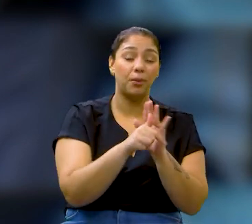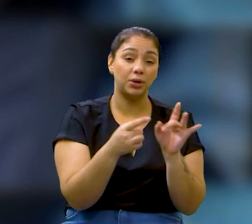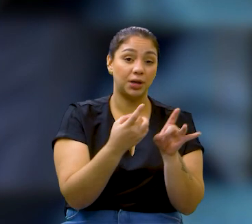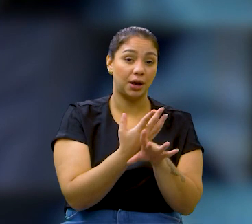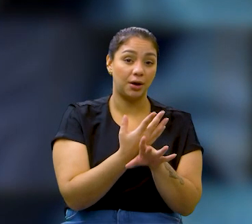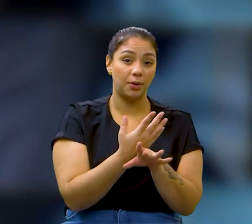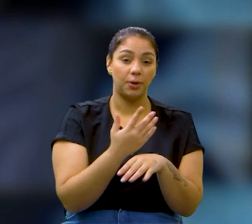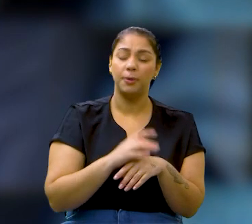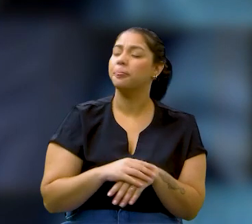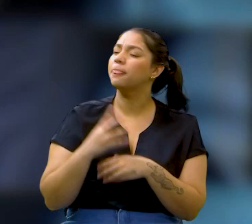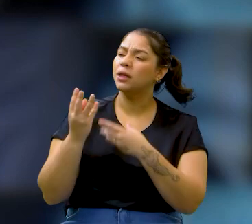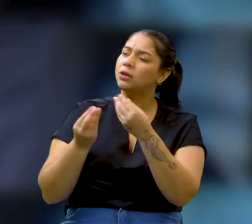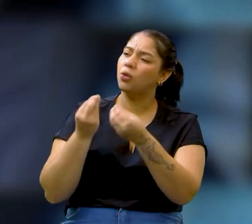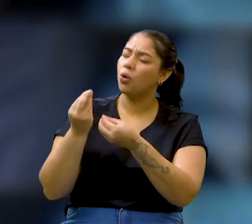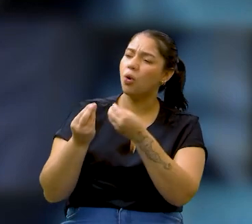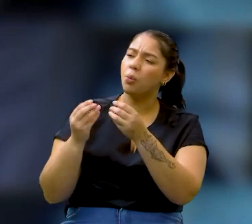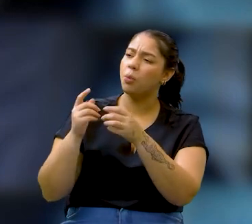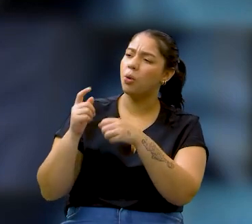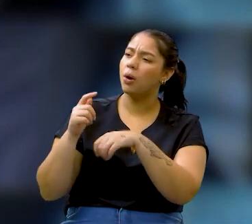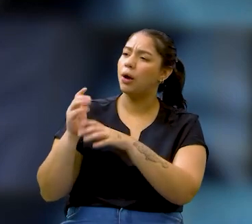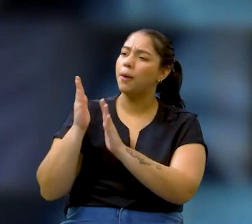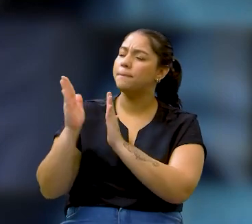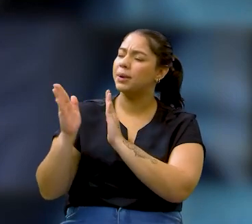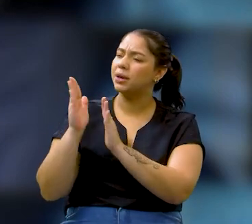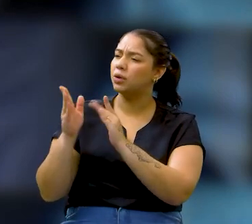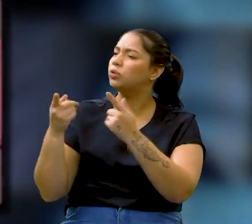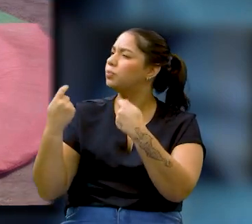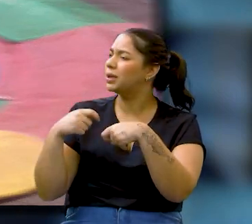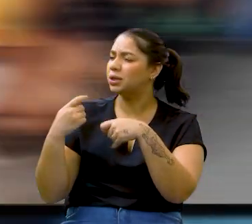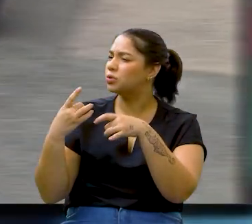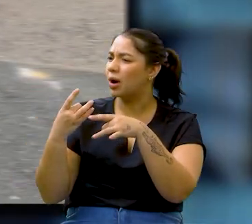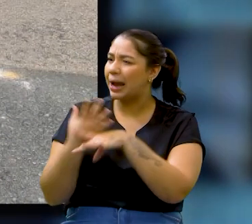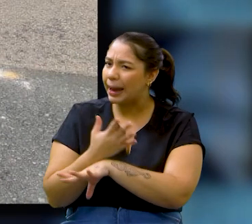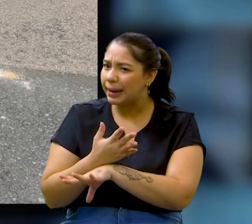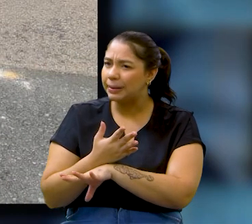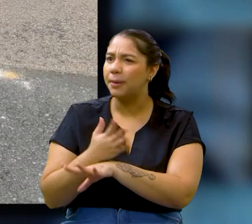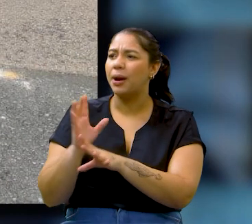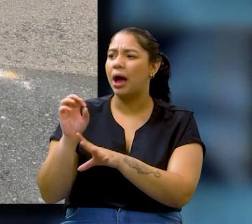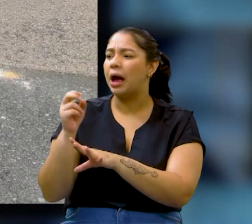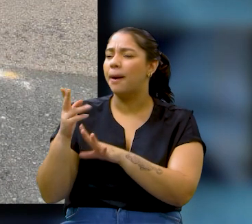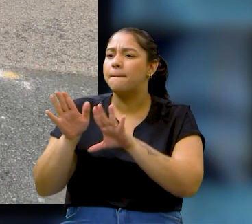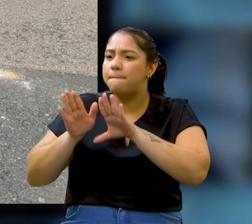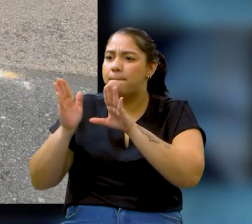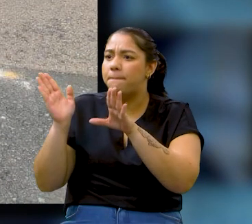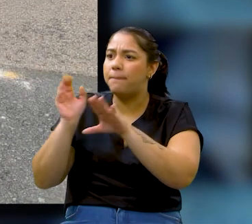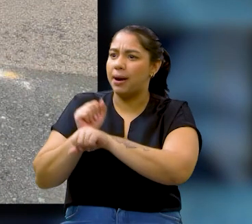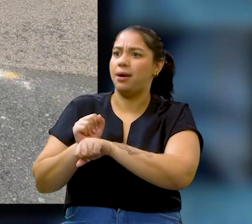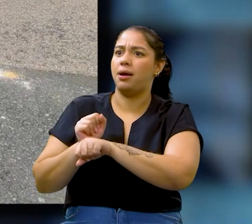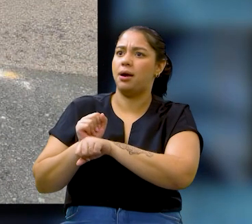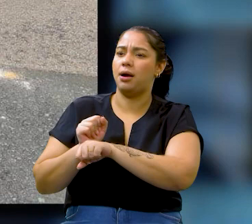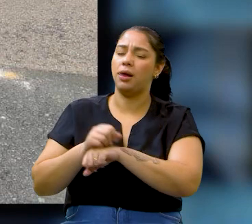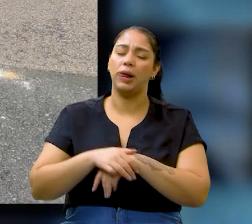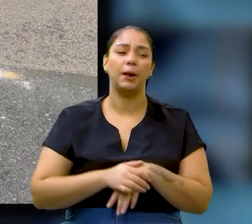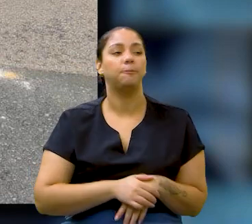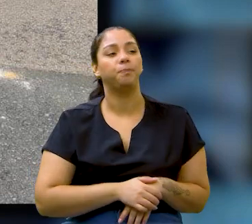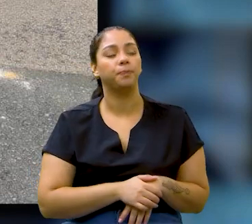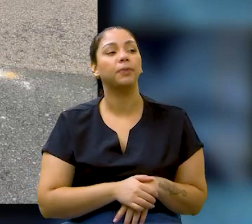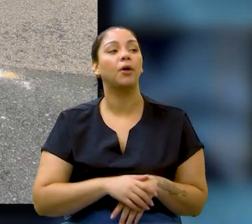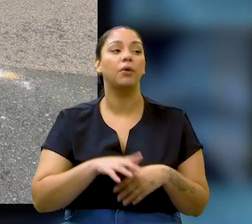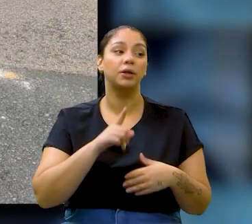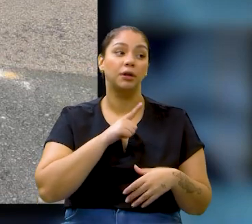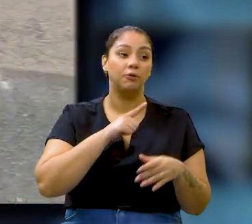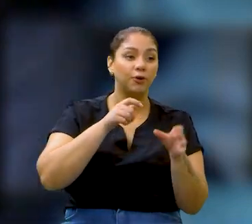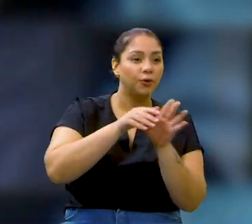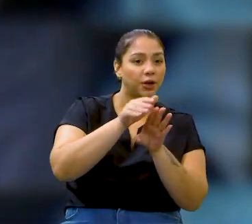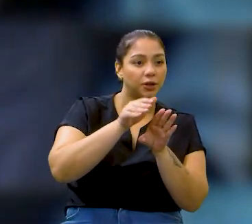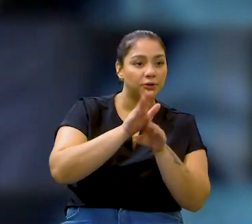no pós-pandemia. Como foi esse período para vocês? Tiveram que parar totalmente? Conseguiram manter? A orientação por